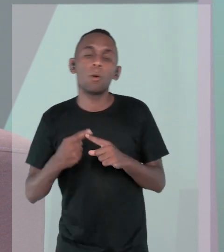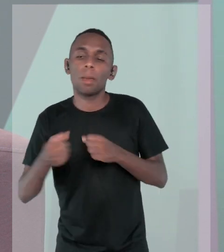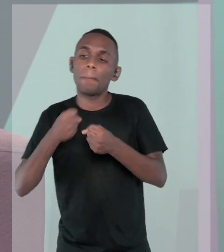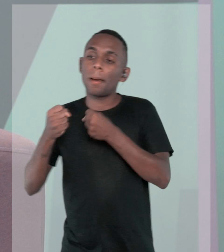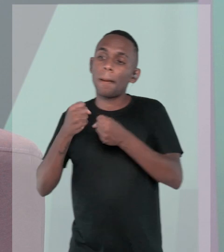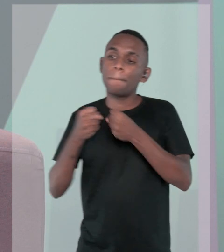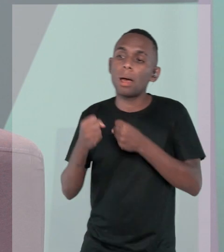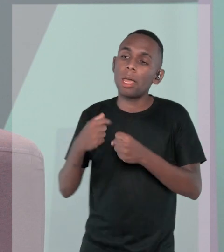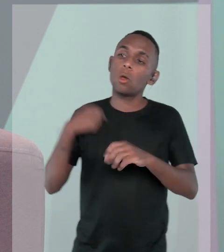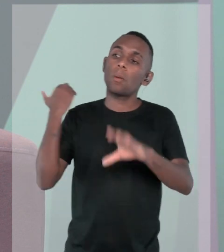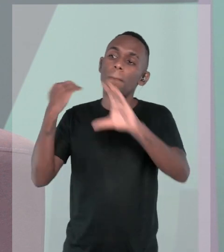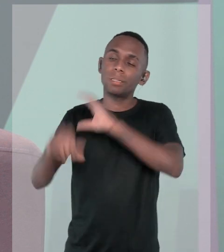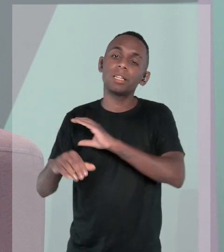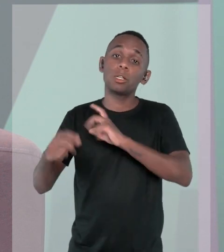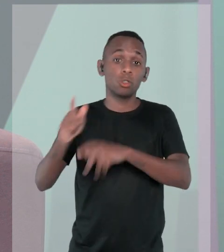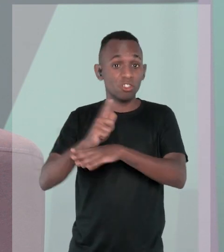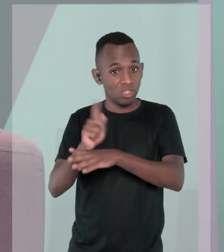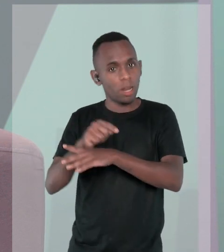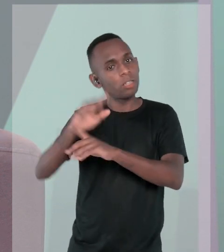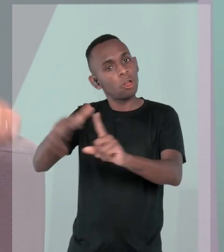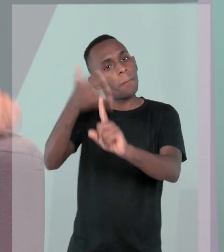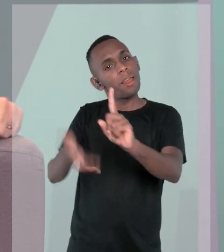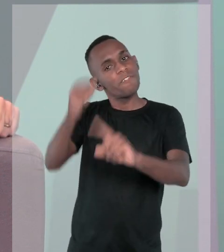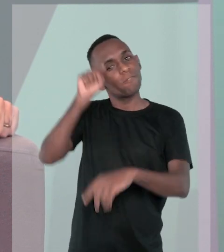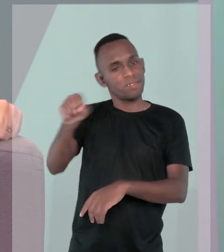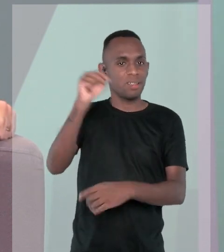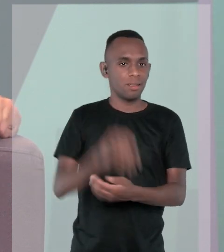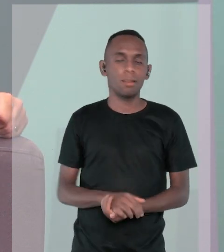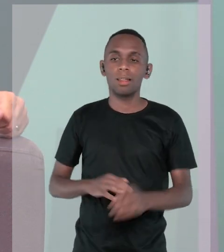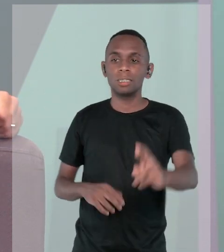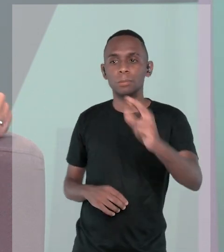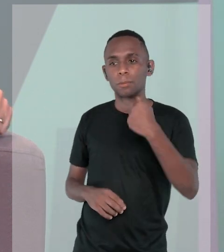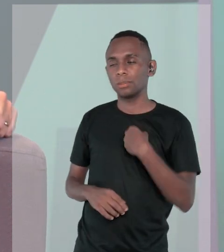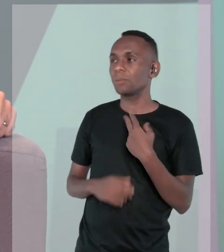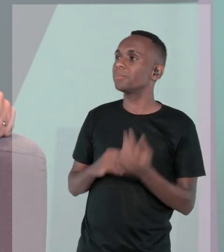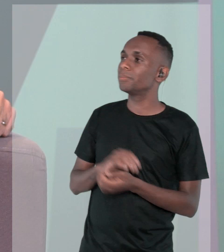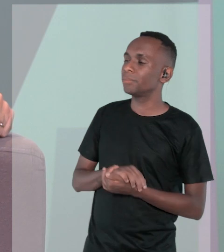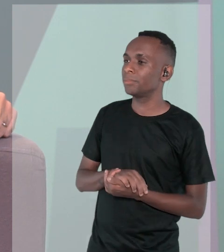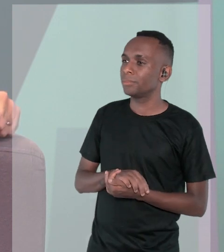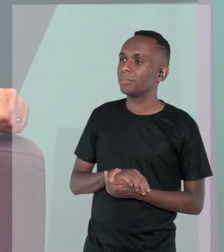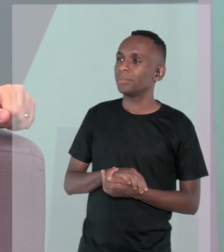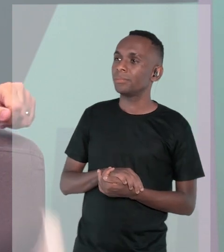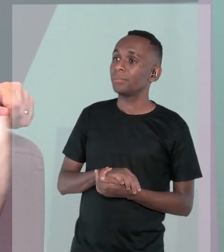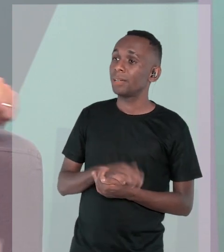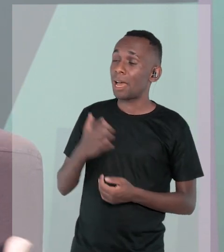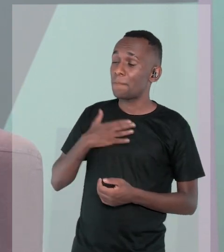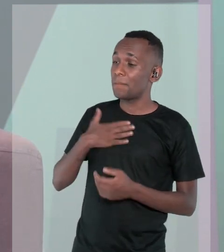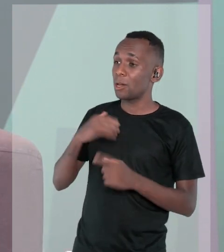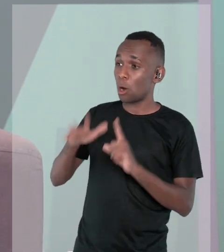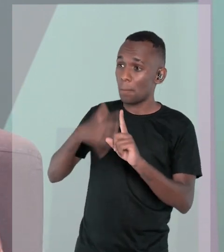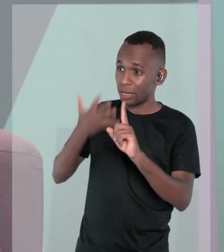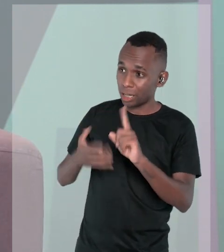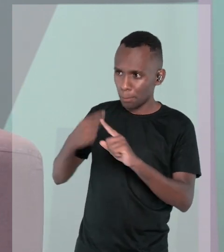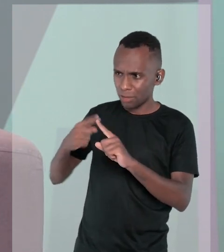eu mandei para um gerente de compliance, eu falei assim, sua homenagem. Aí ele respondeu para mim, é minha homenagem porque